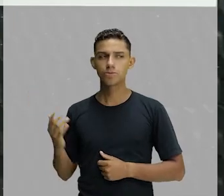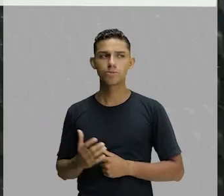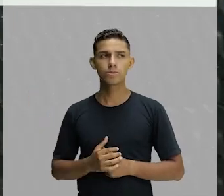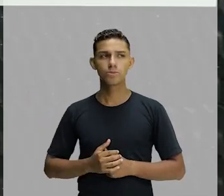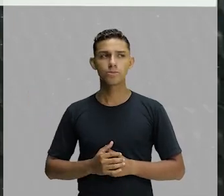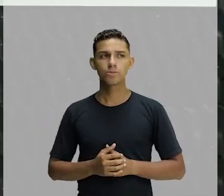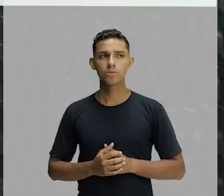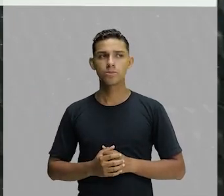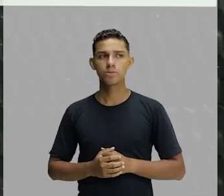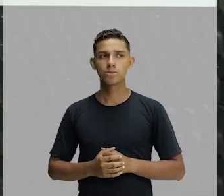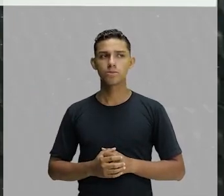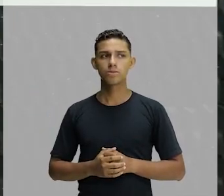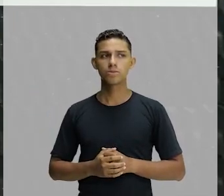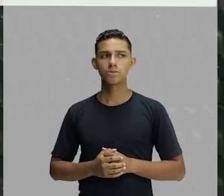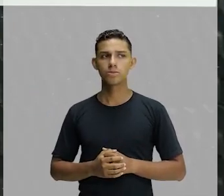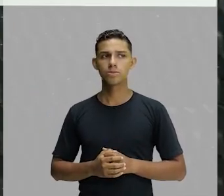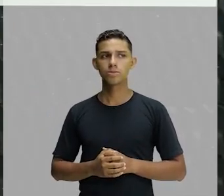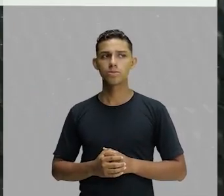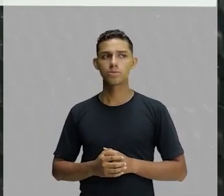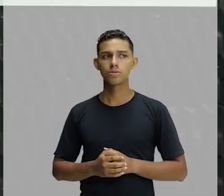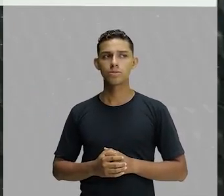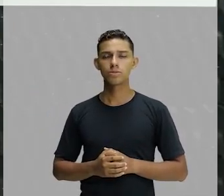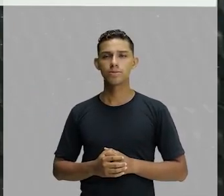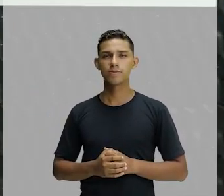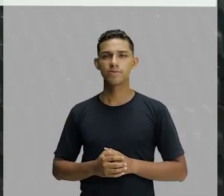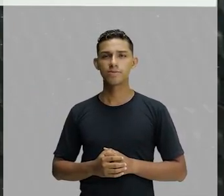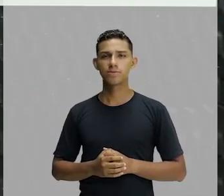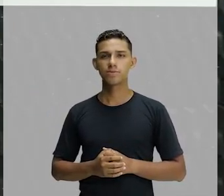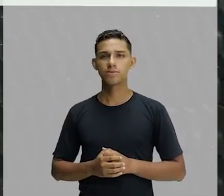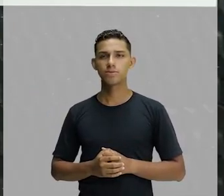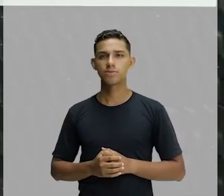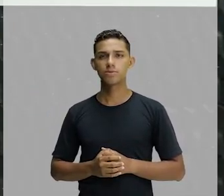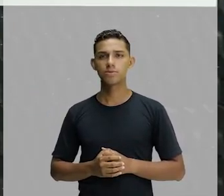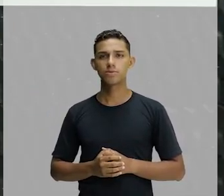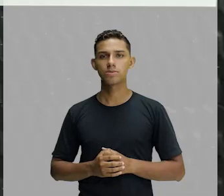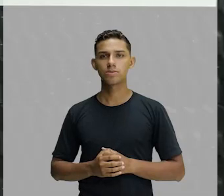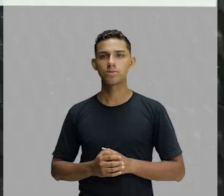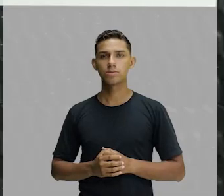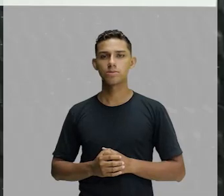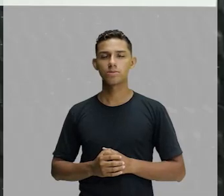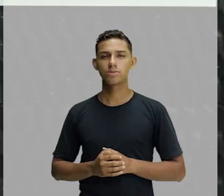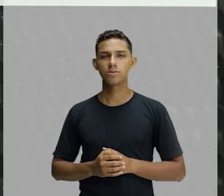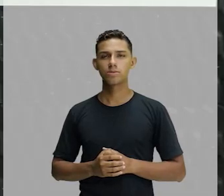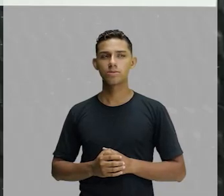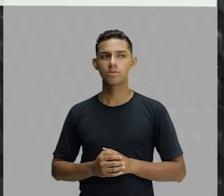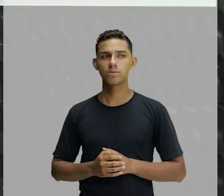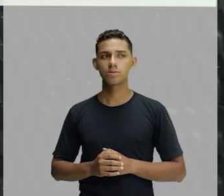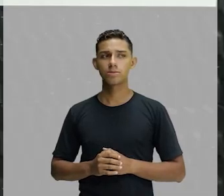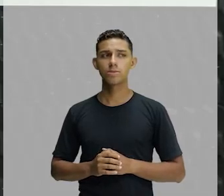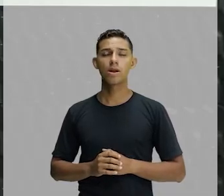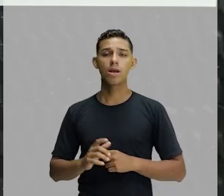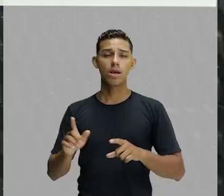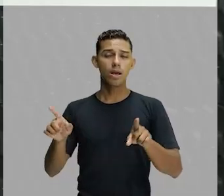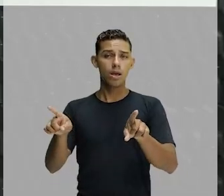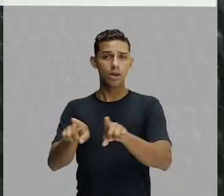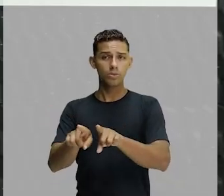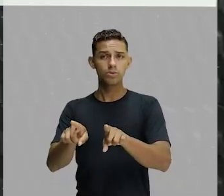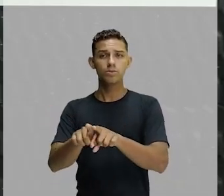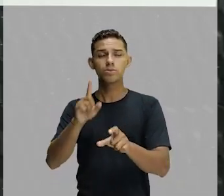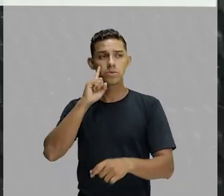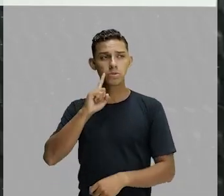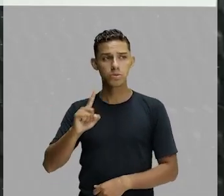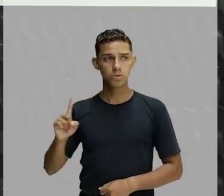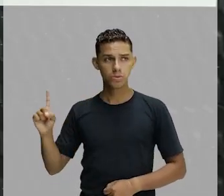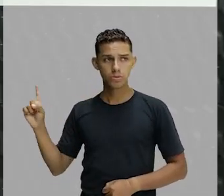6 moléculas de água, formando aqui uma molécula de glicose e oxigênio, 6